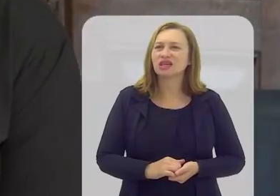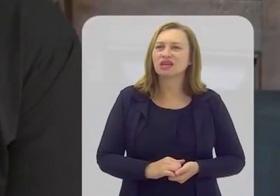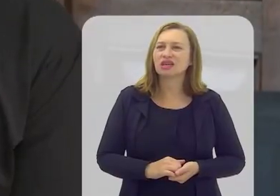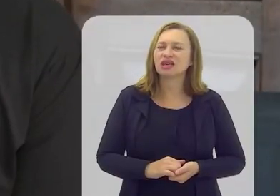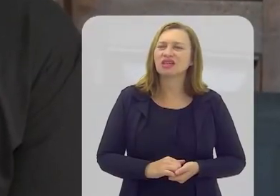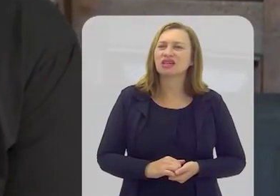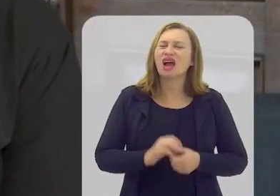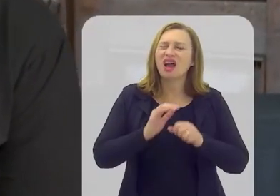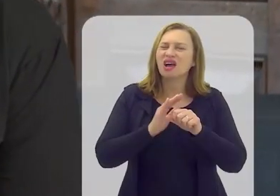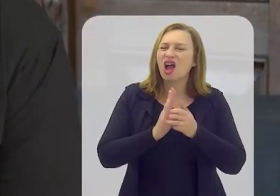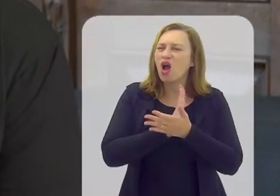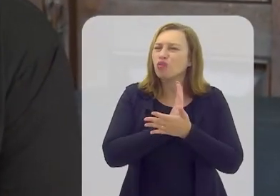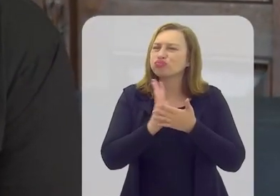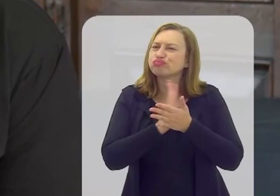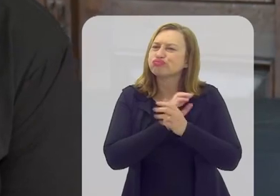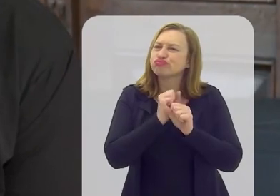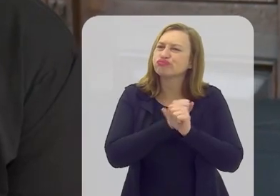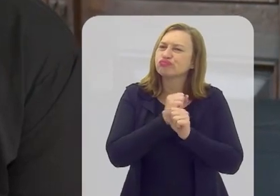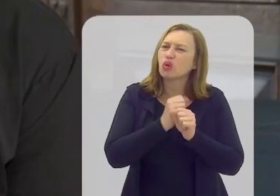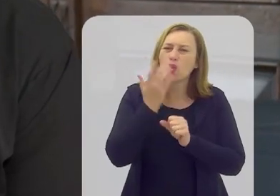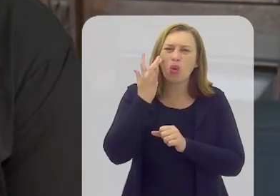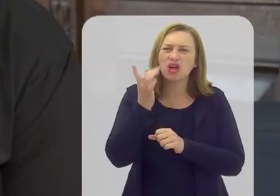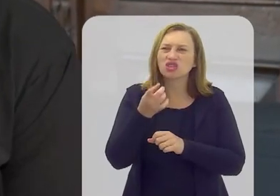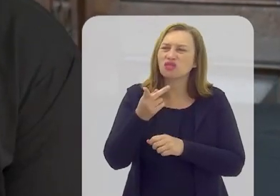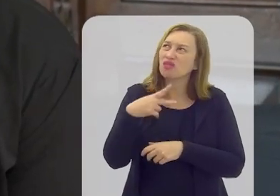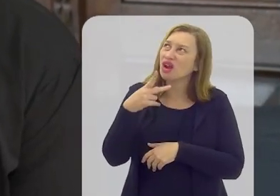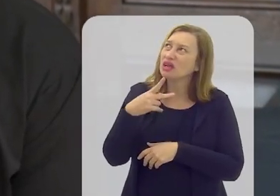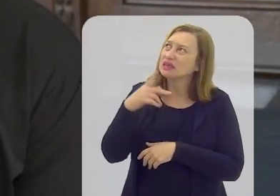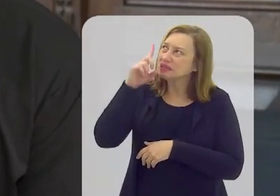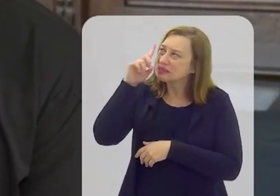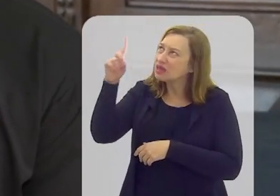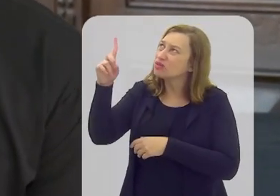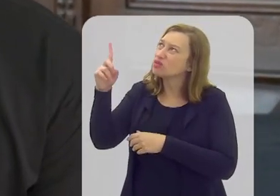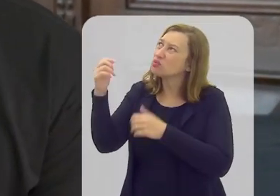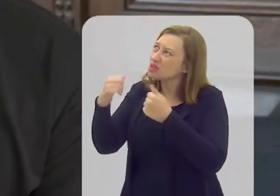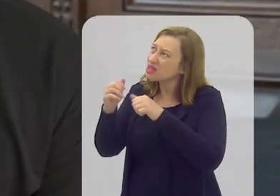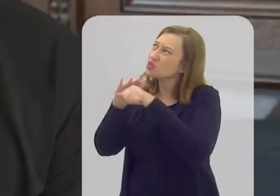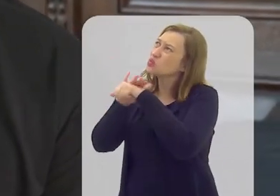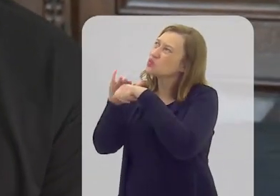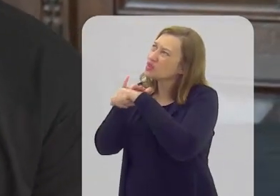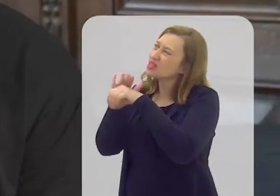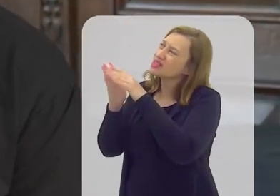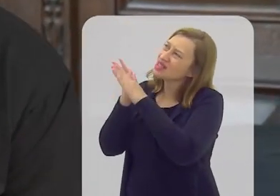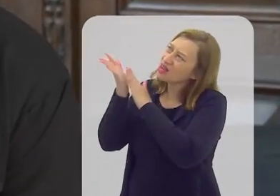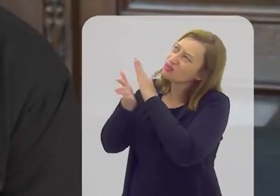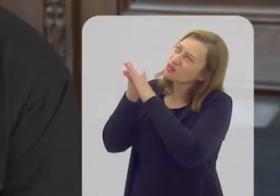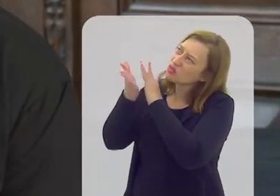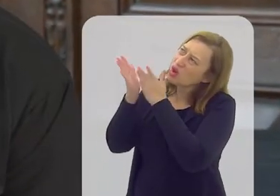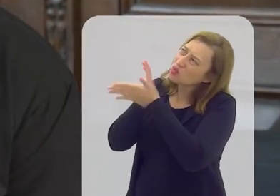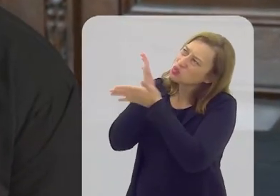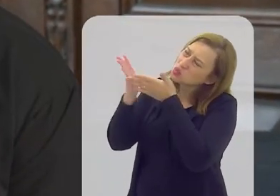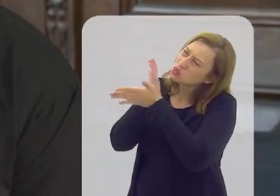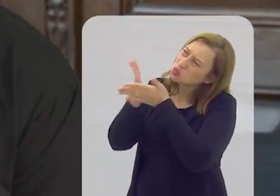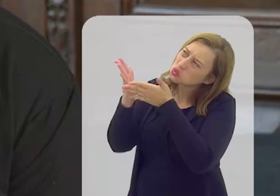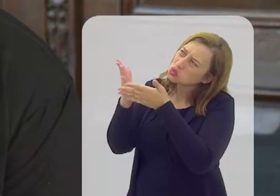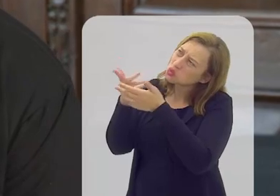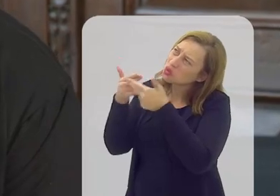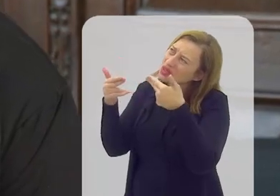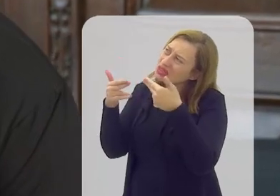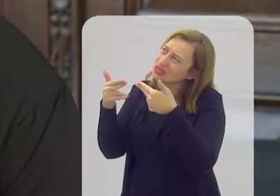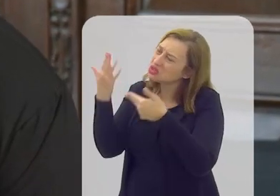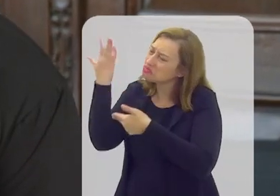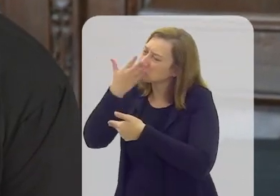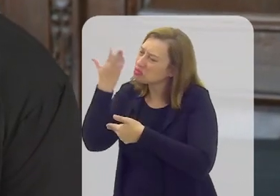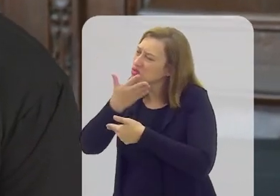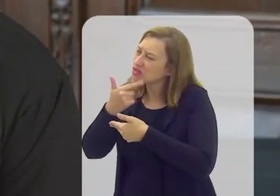você. Há muito tempo que eu acho que eu não falo, Deus, eu preciso falar contigo algumas coisas que estão dentro do